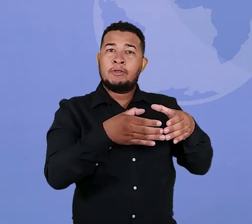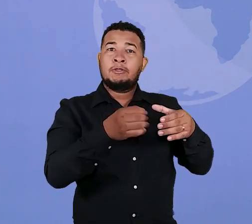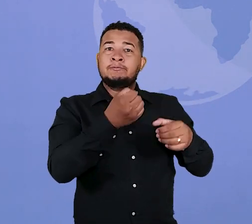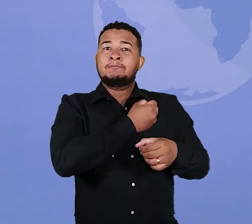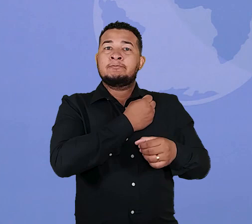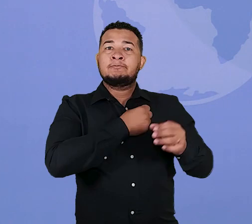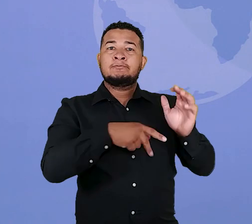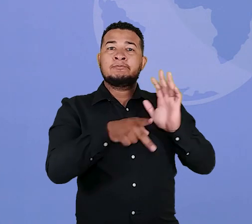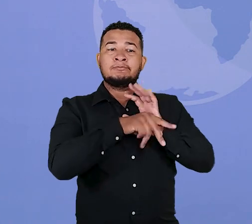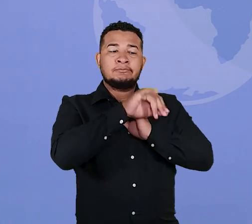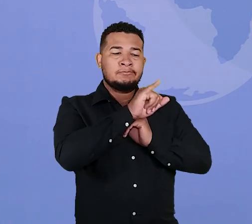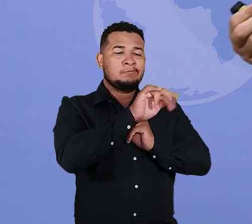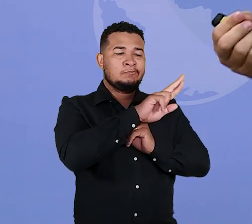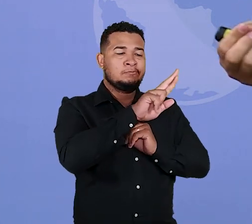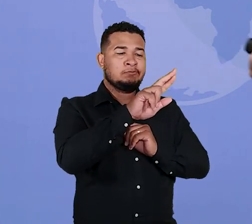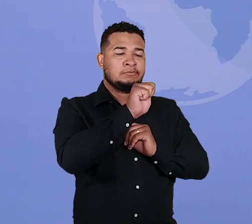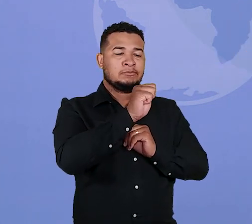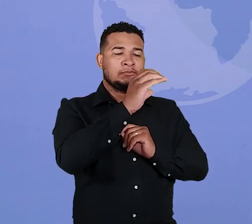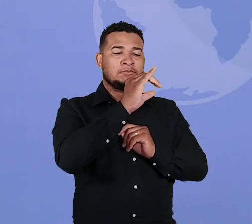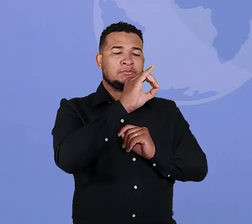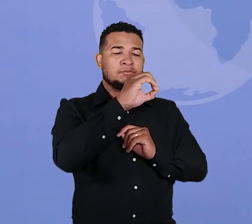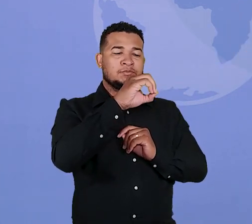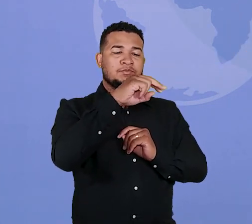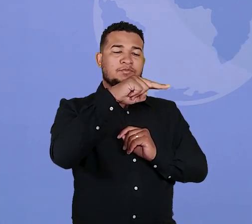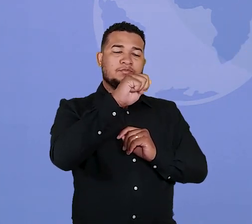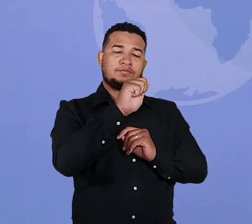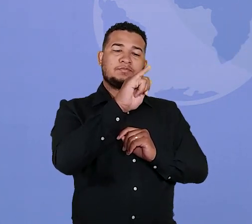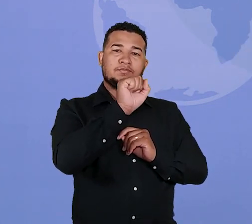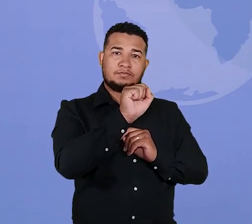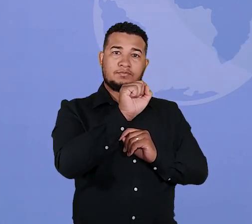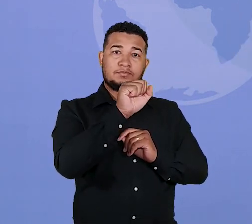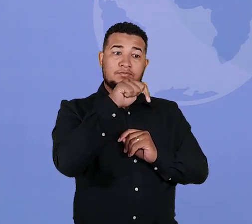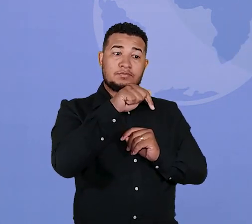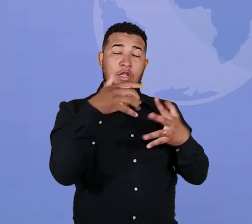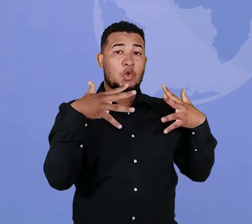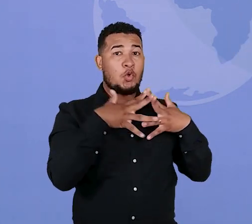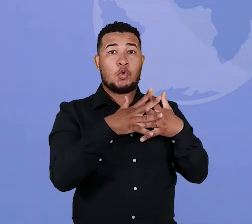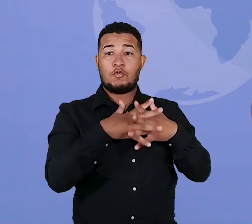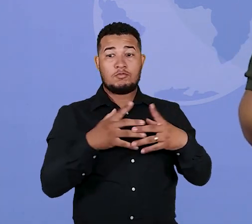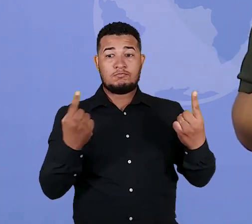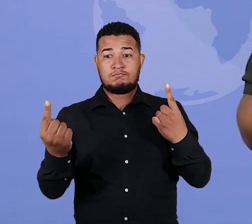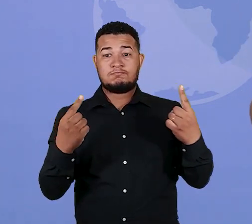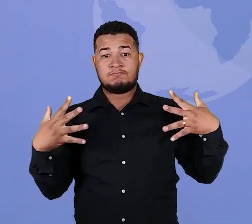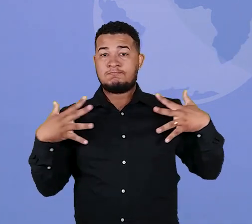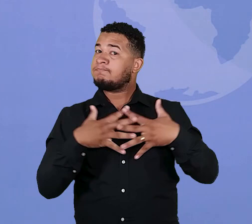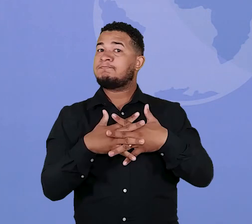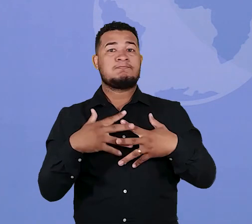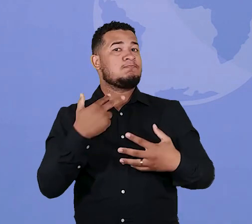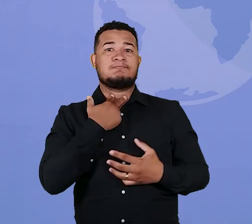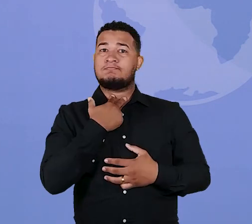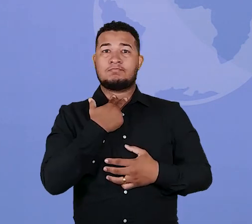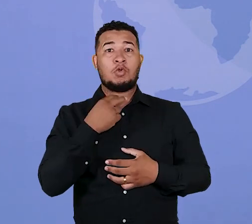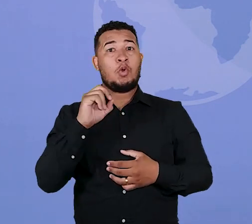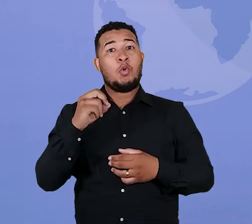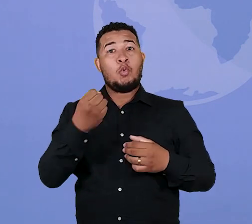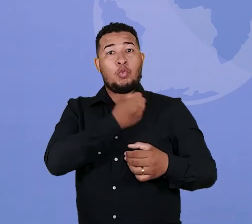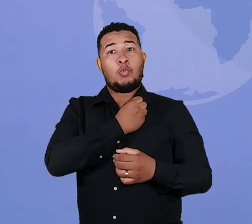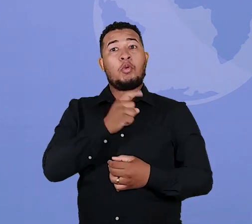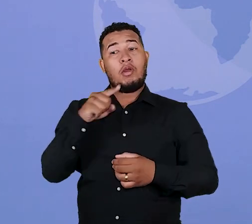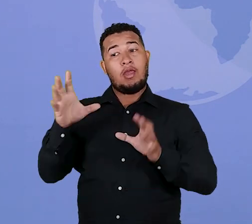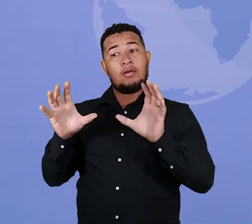conjunto dos números irracionais. Isso você não pode confundir. Ou um número